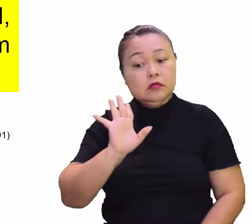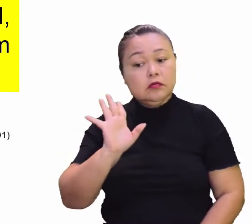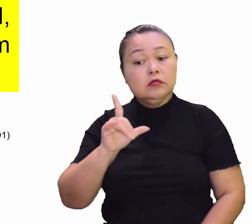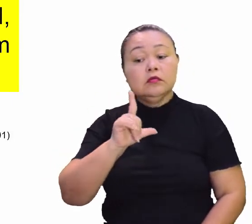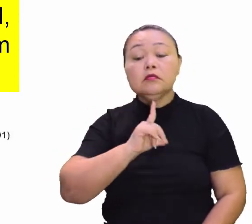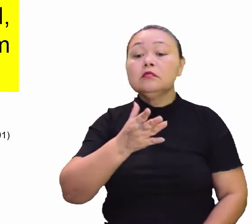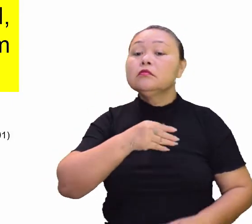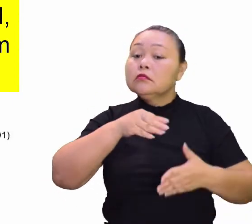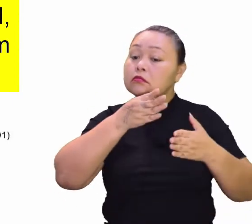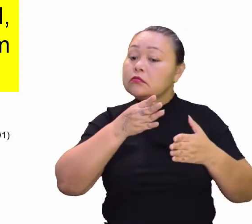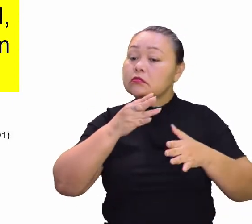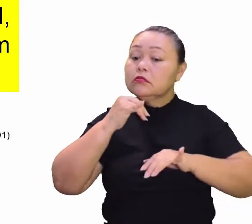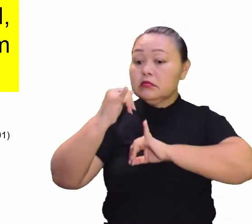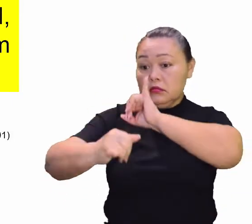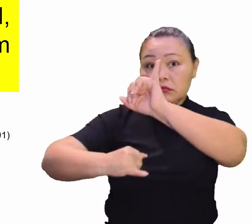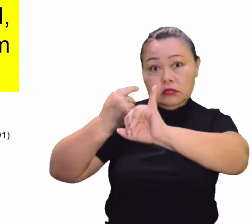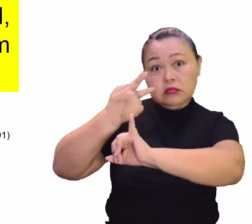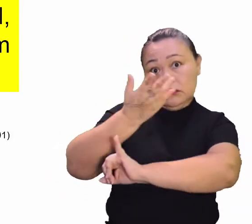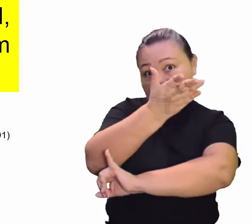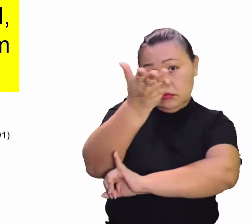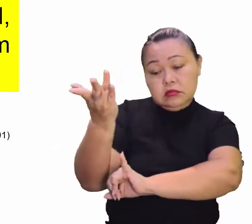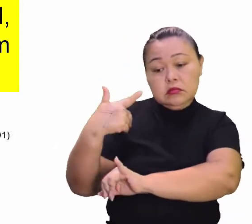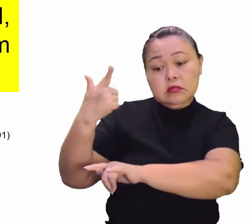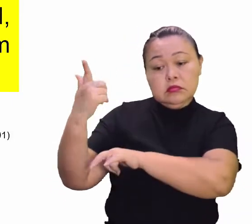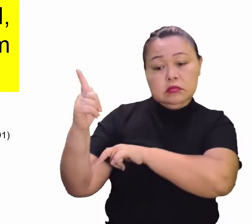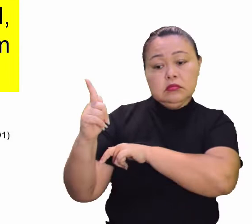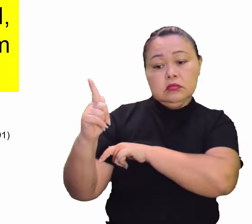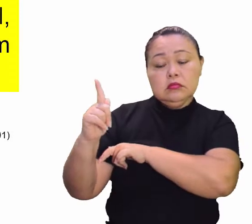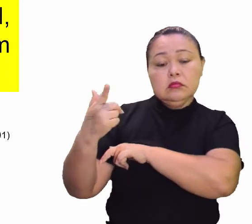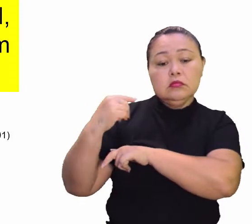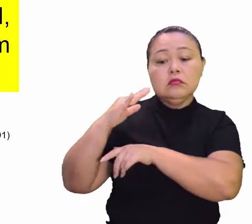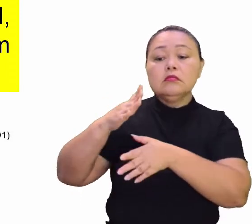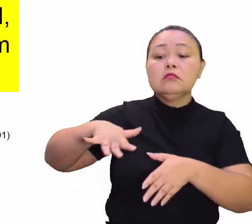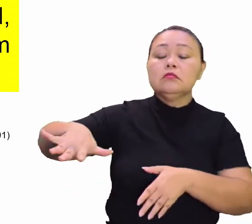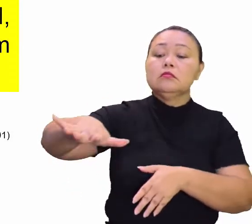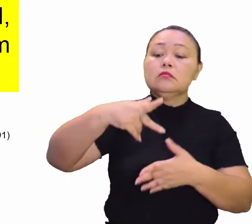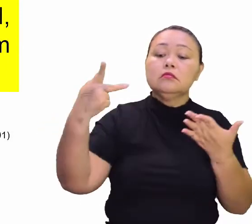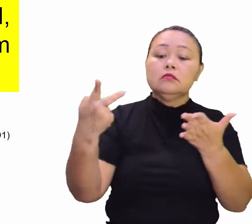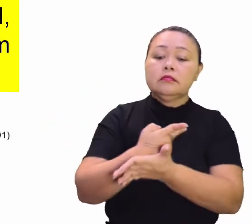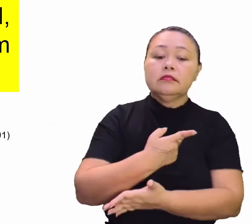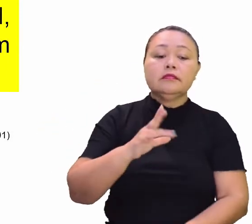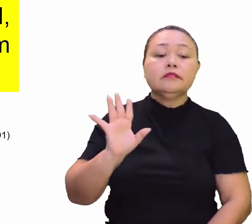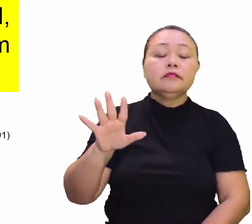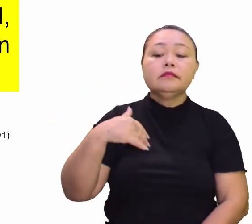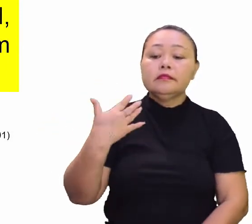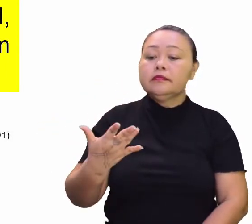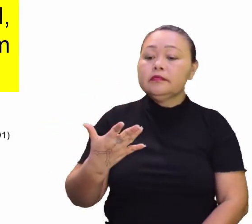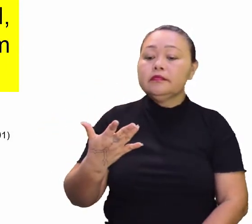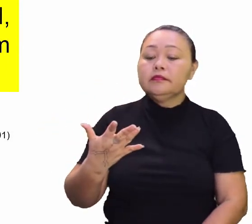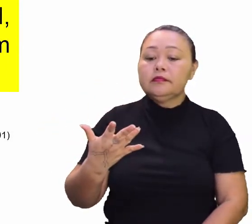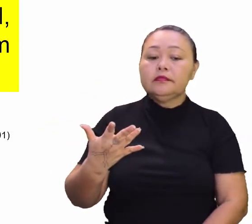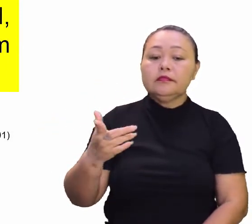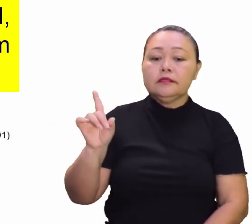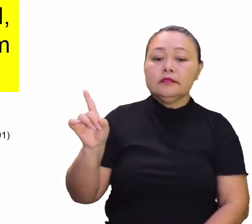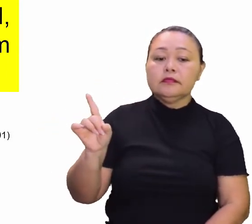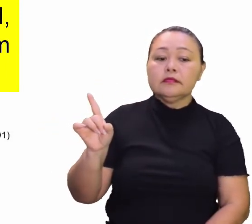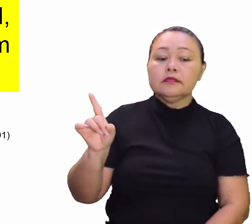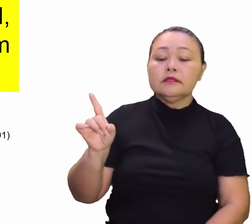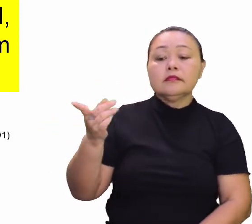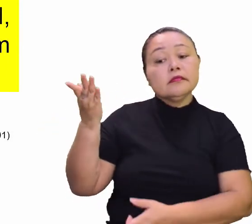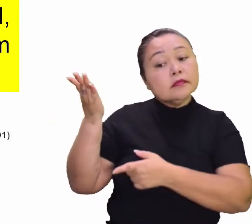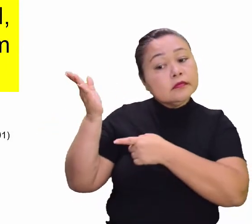apenas tem que passar as informações geográficas sobre esse fato. Muito ok? bem. Que esse fenômeno,